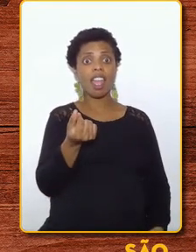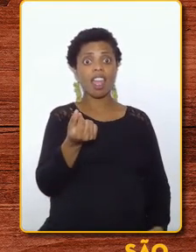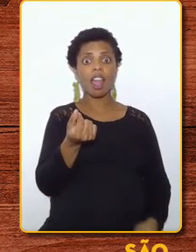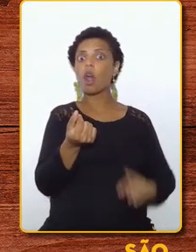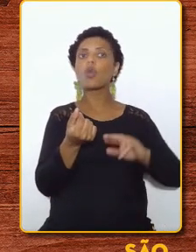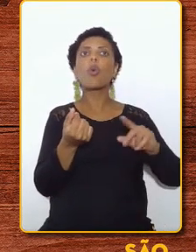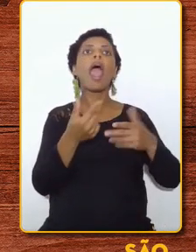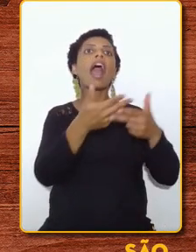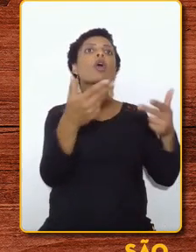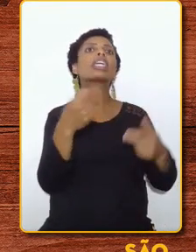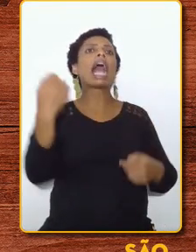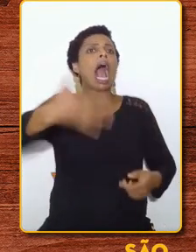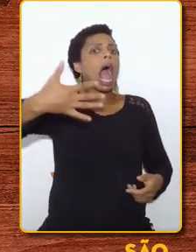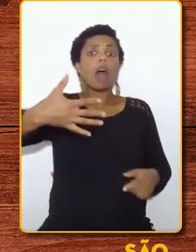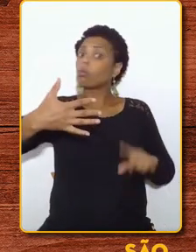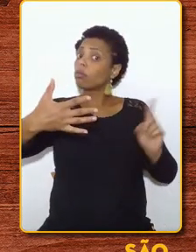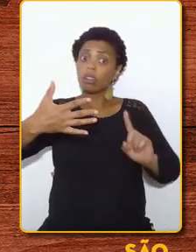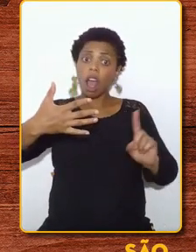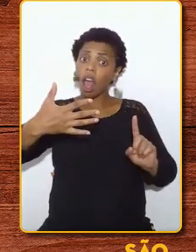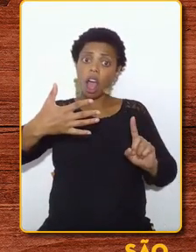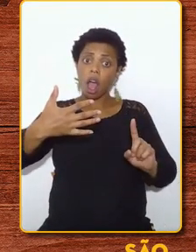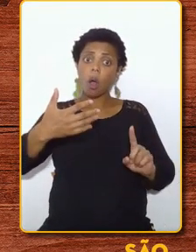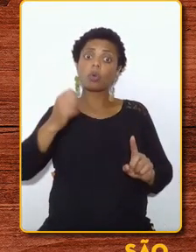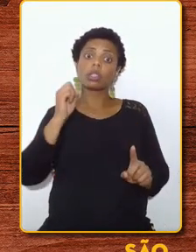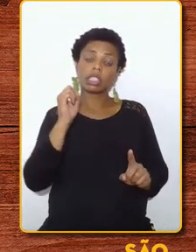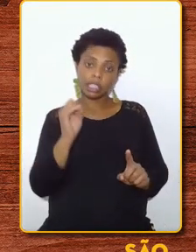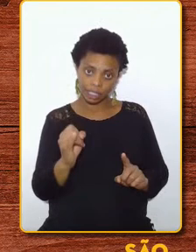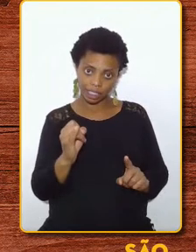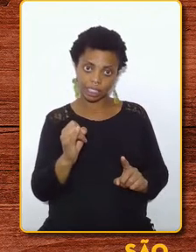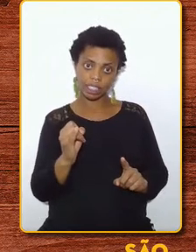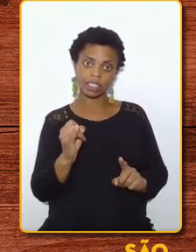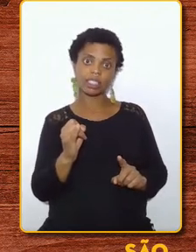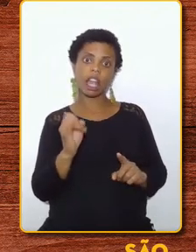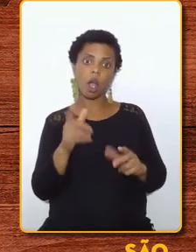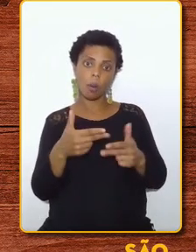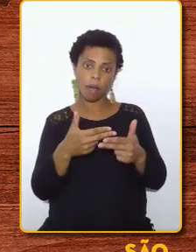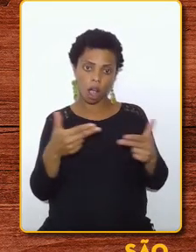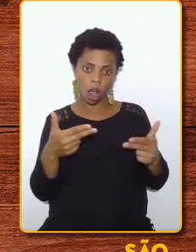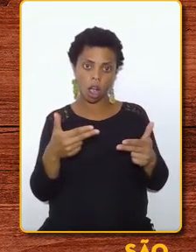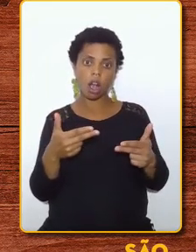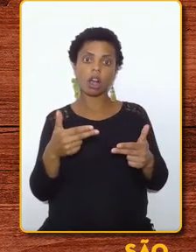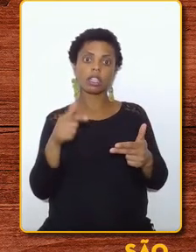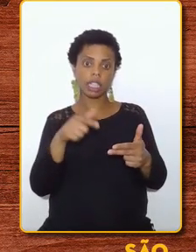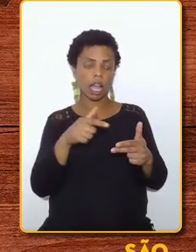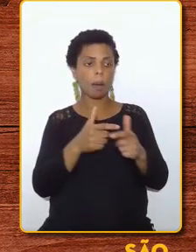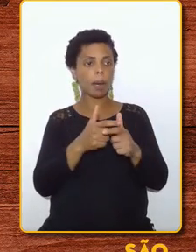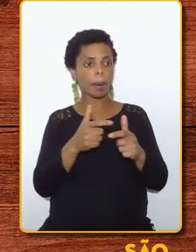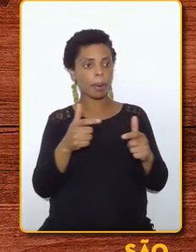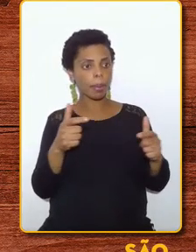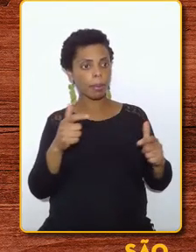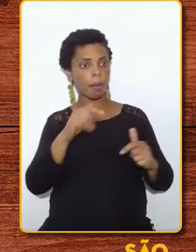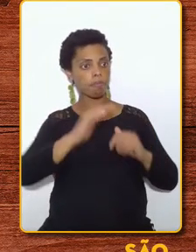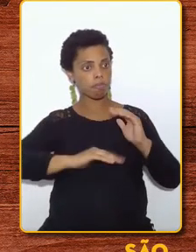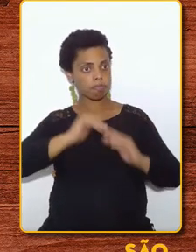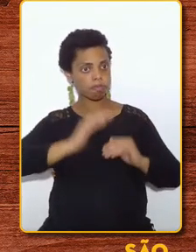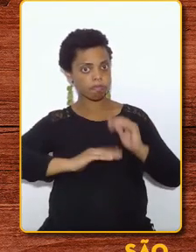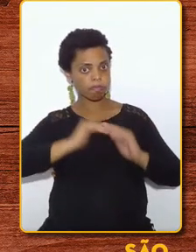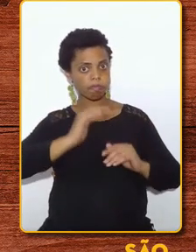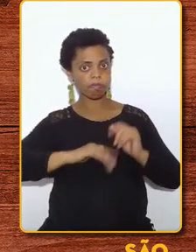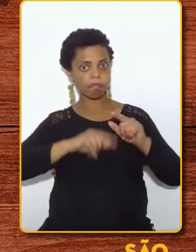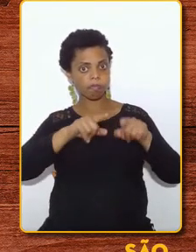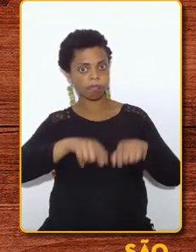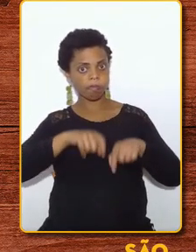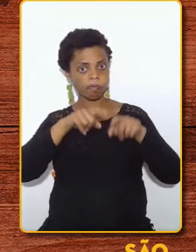alto. Se há uma contribuição que essa expansão da produção agropecuária no Brasil deu